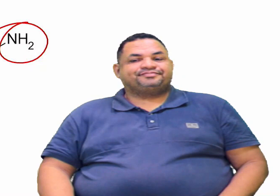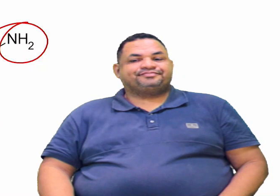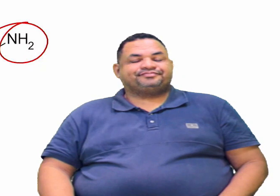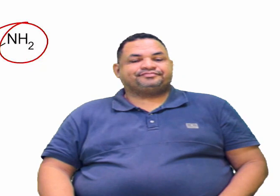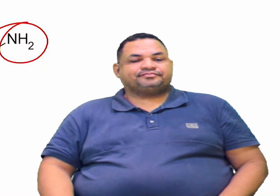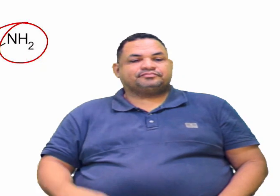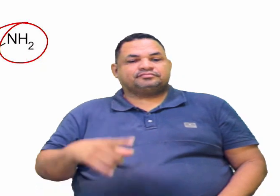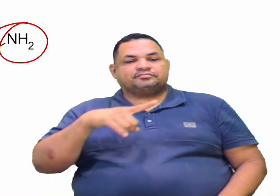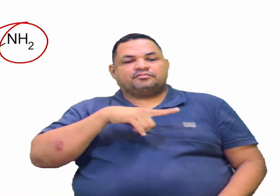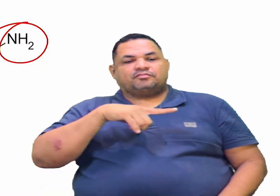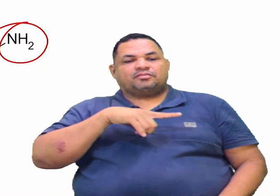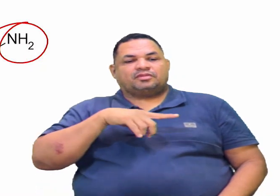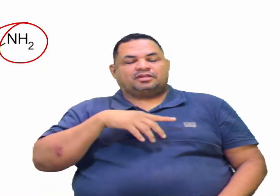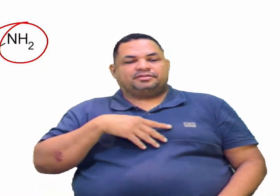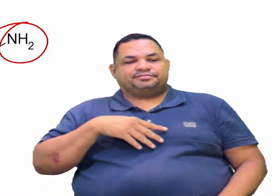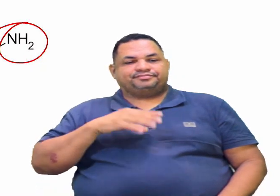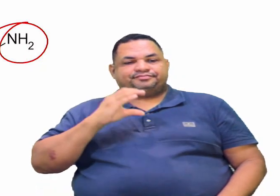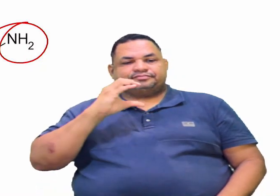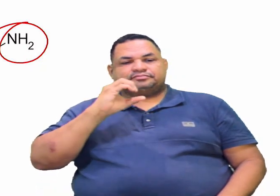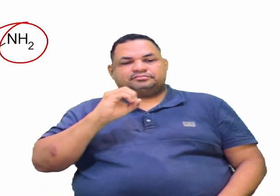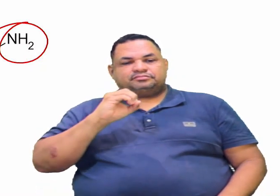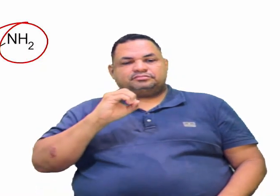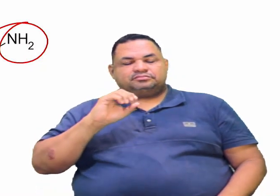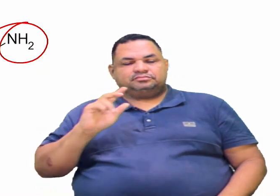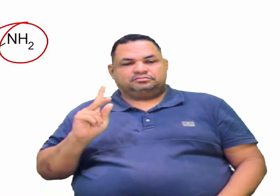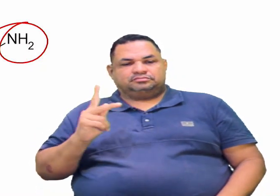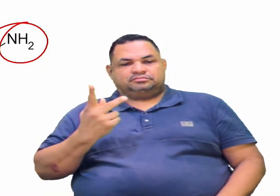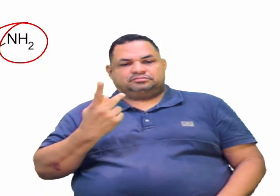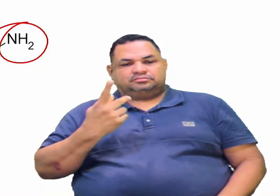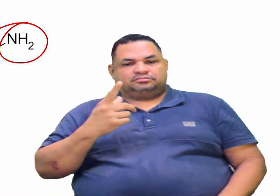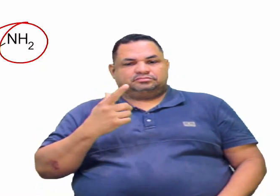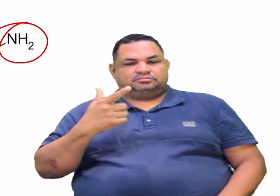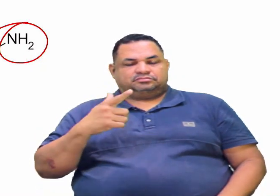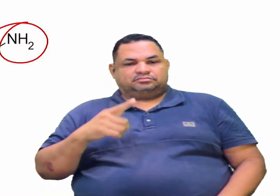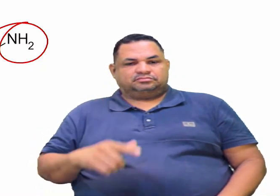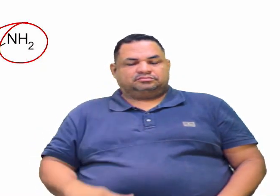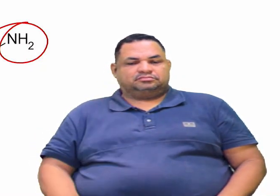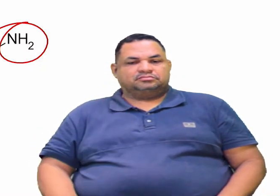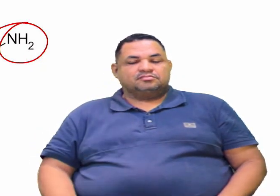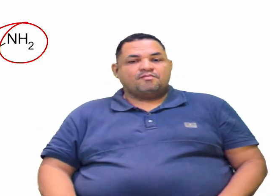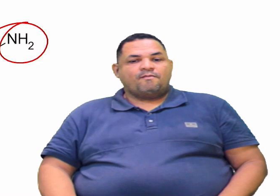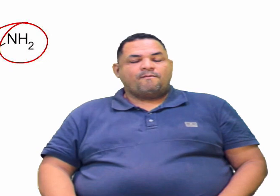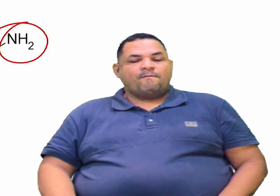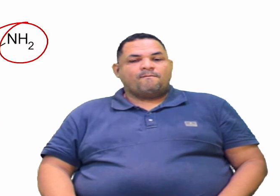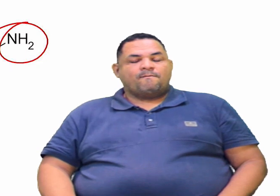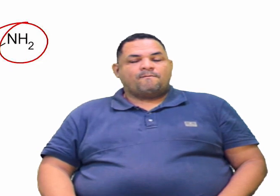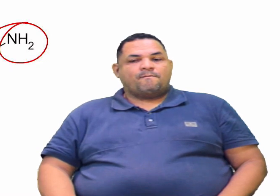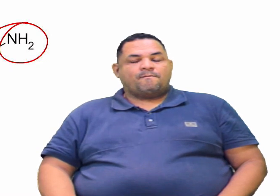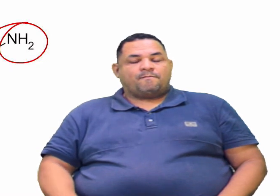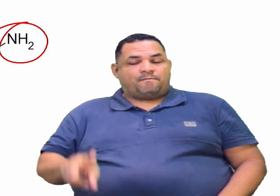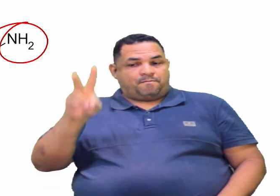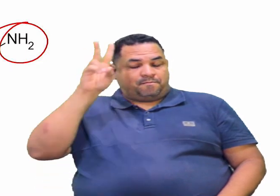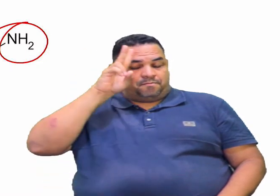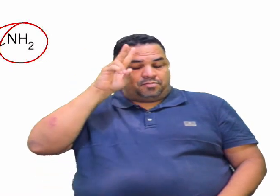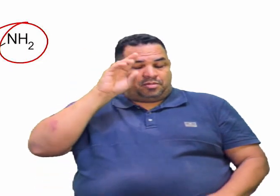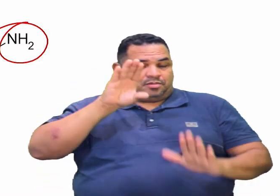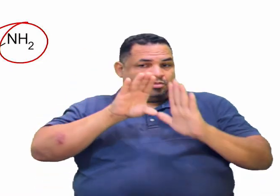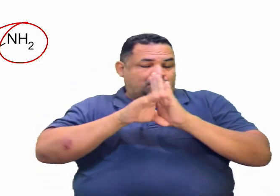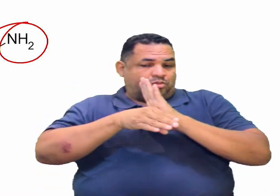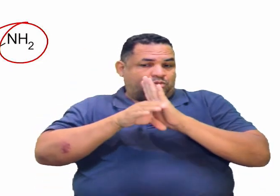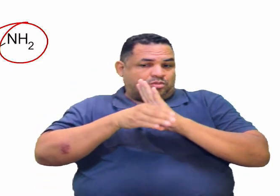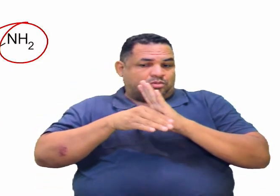gente tem hidroxila, você pode até pensar, professora, esses aqui não são álcools também? Lembra da